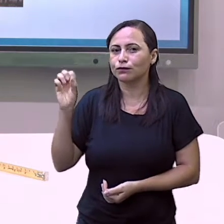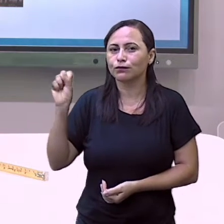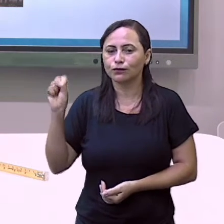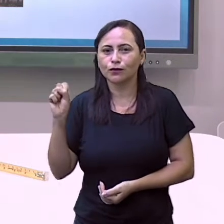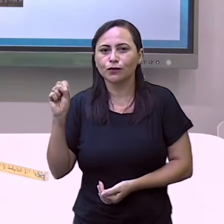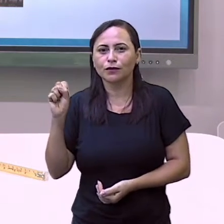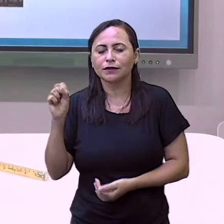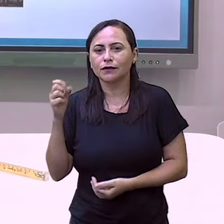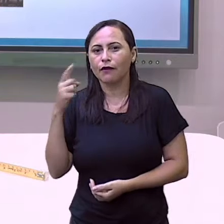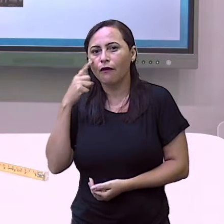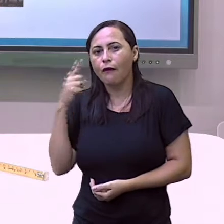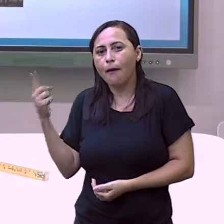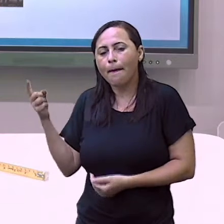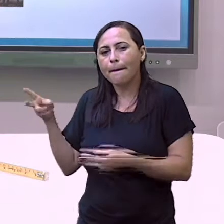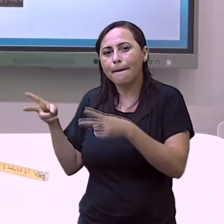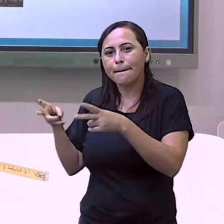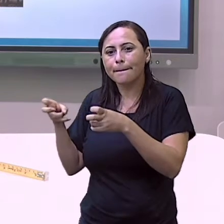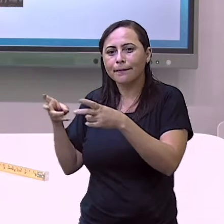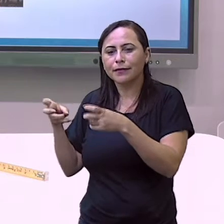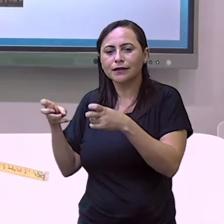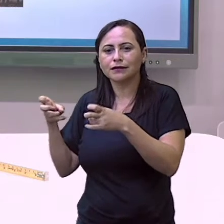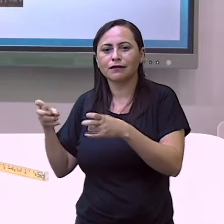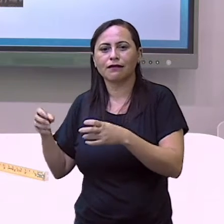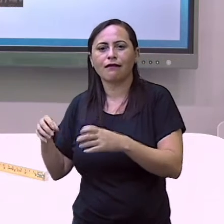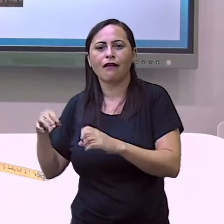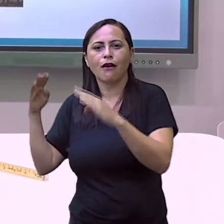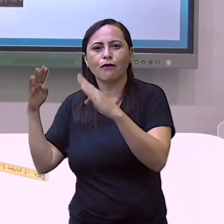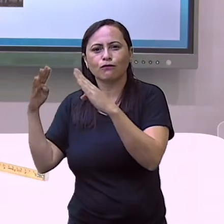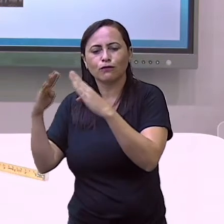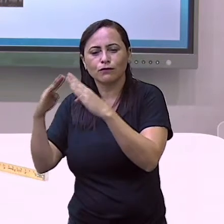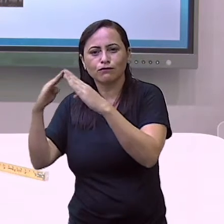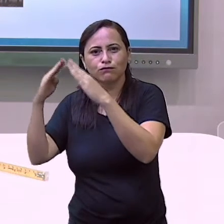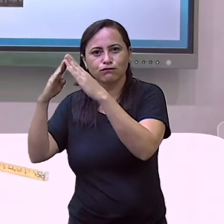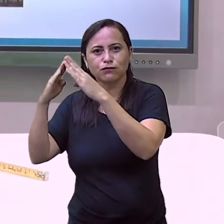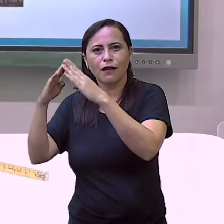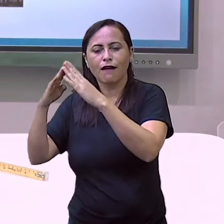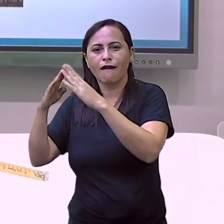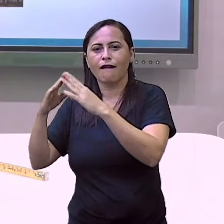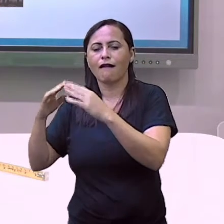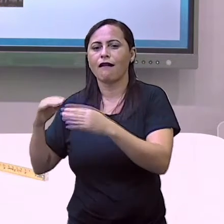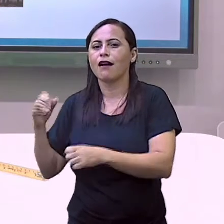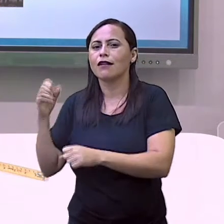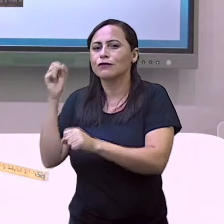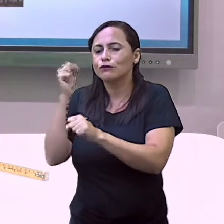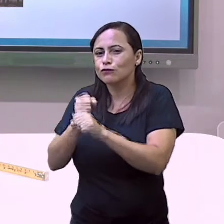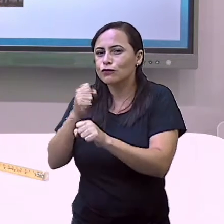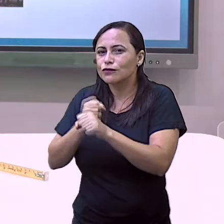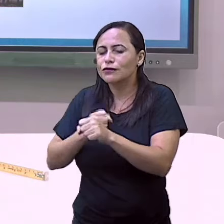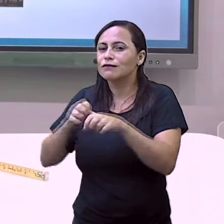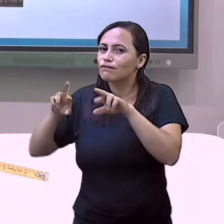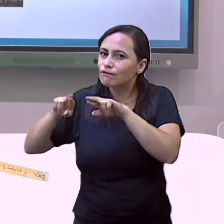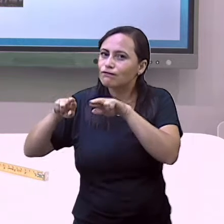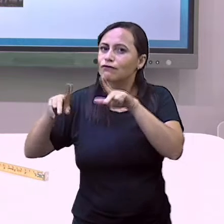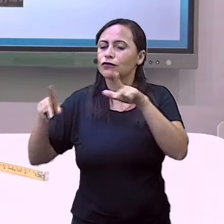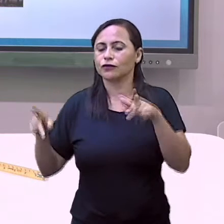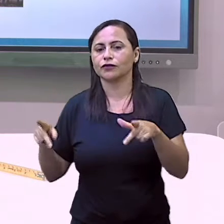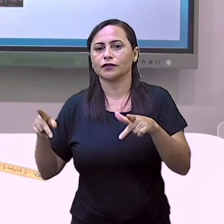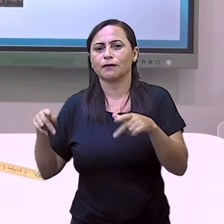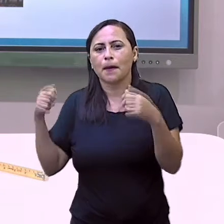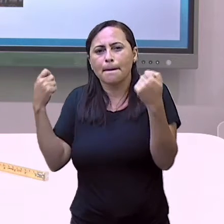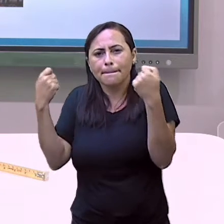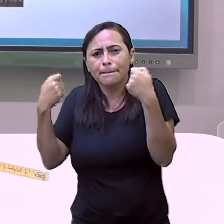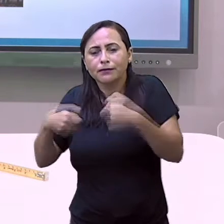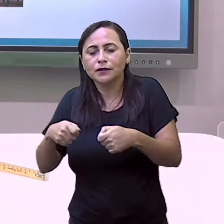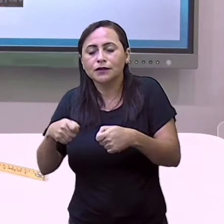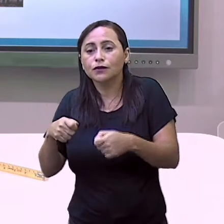suas construções, né, as suas arquiteturas, elas são diferentes e para construir aquilo ali foi necessário